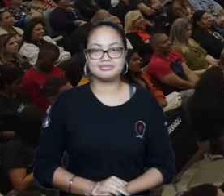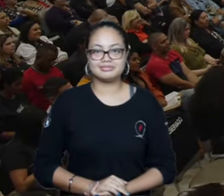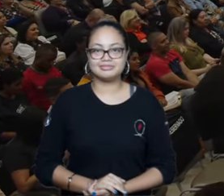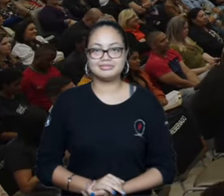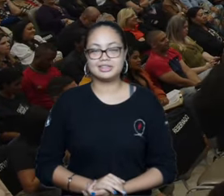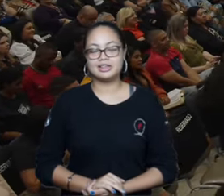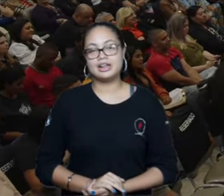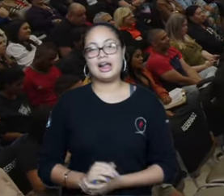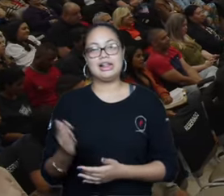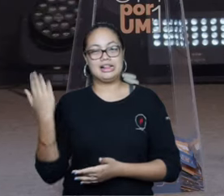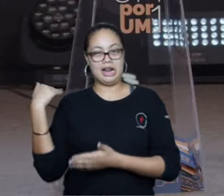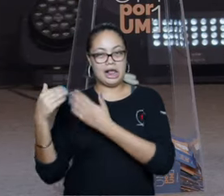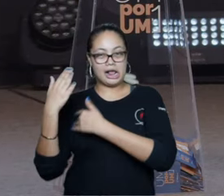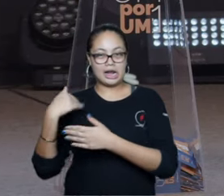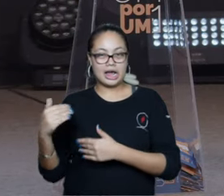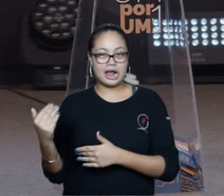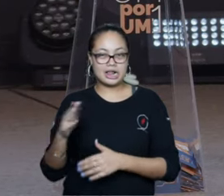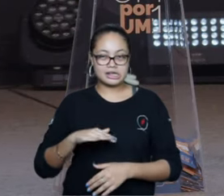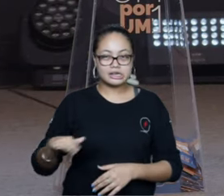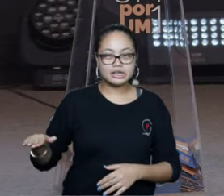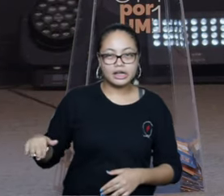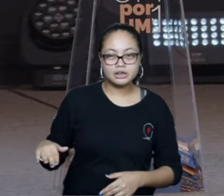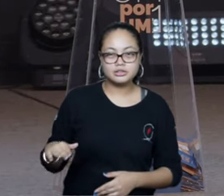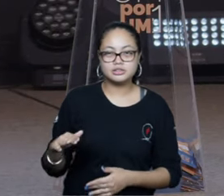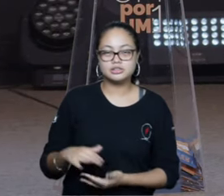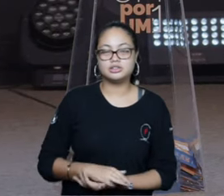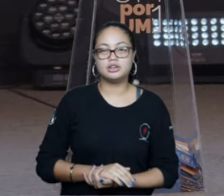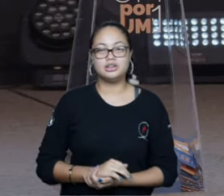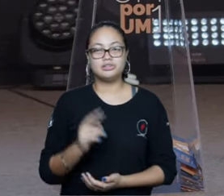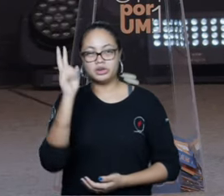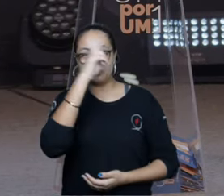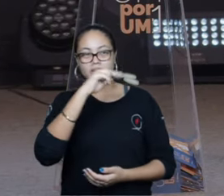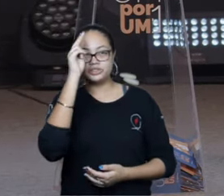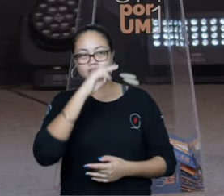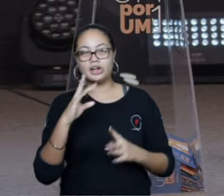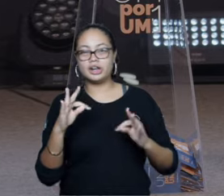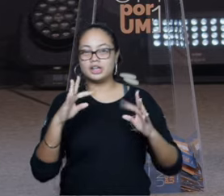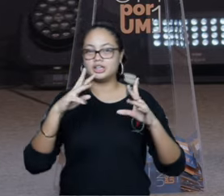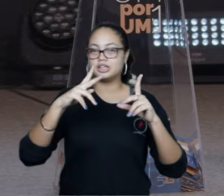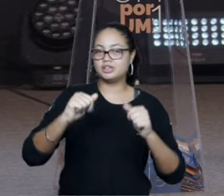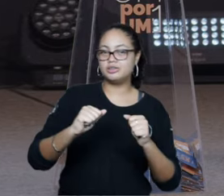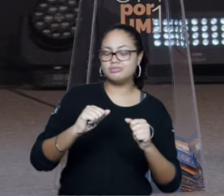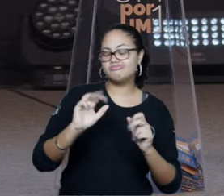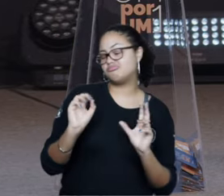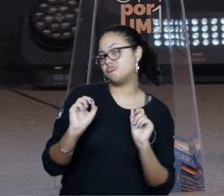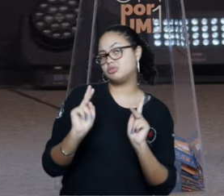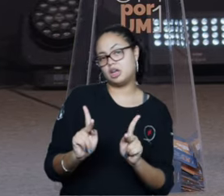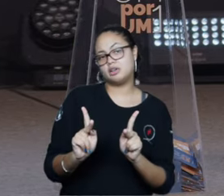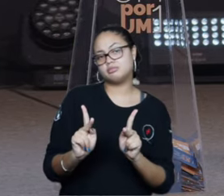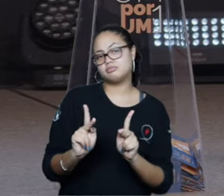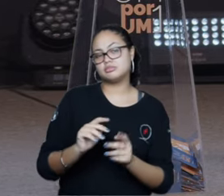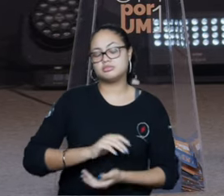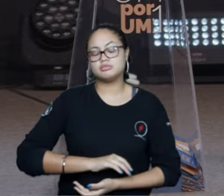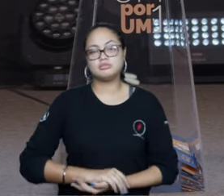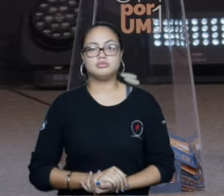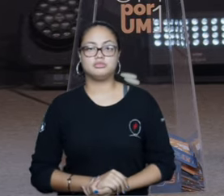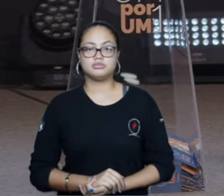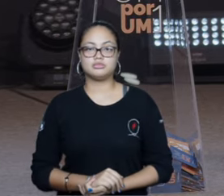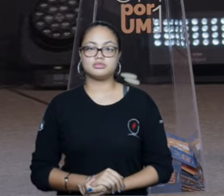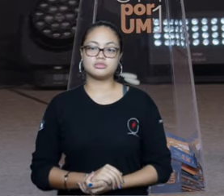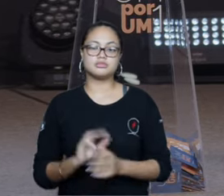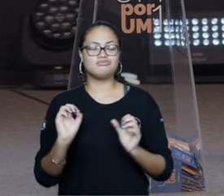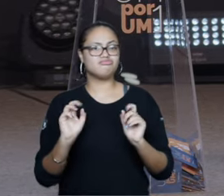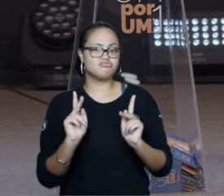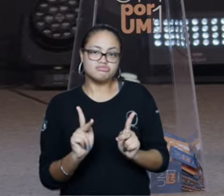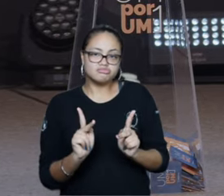E aí na época que era garoto eu vi aquela história tinha um negócio que tudo era tá bom tá bom